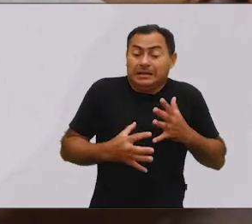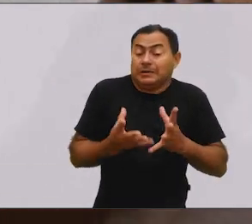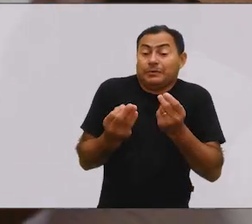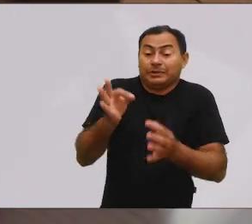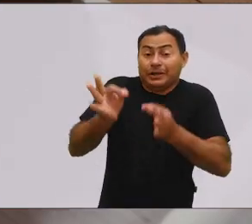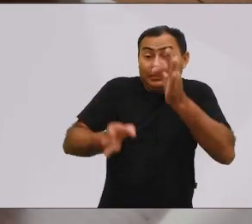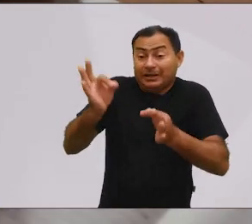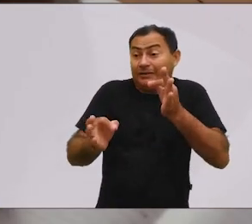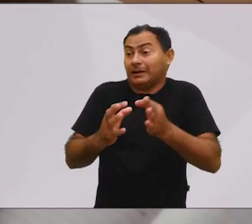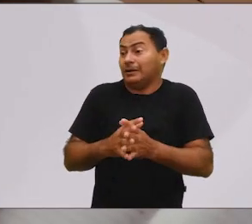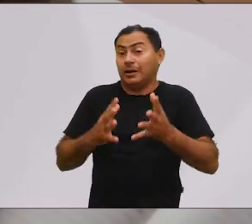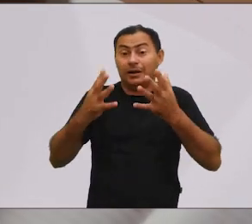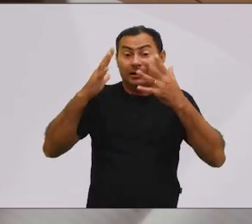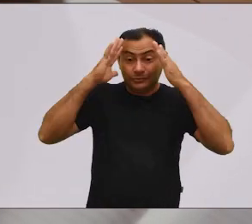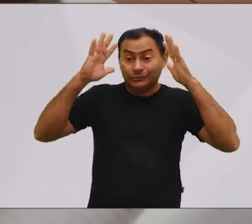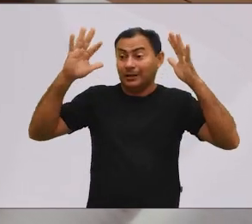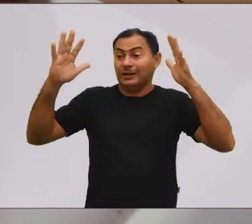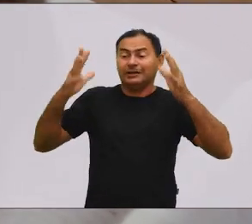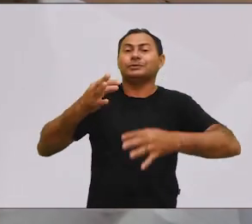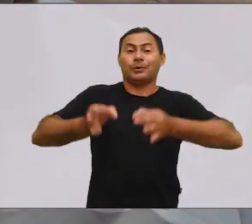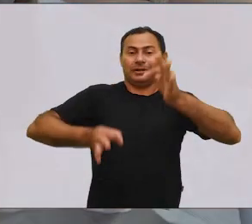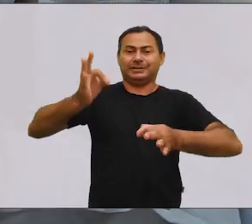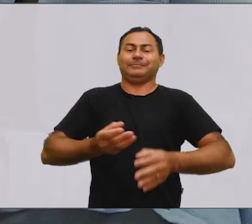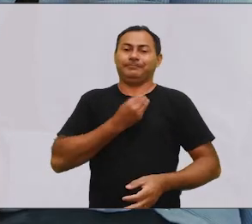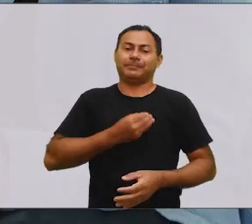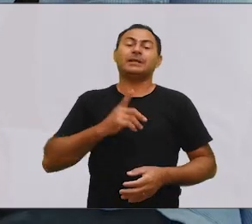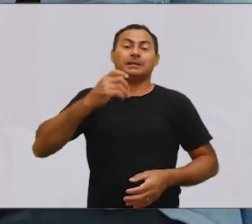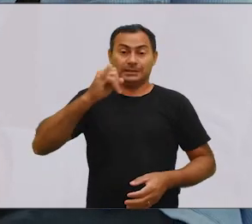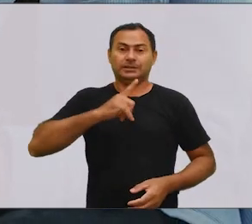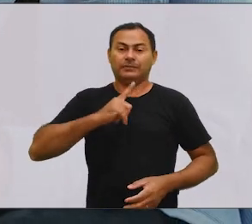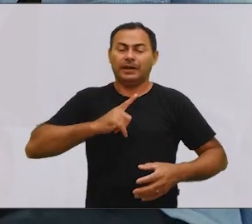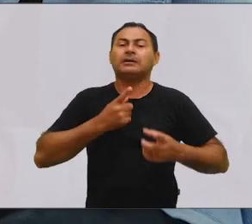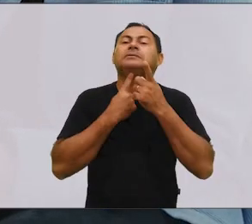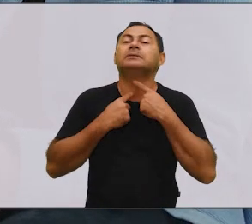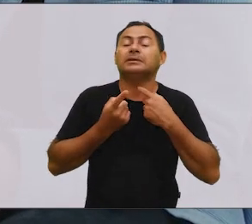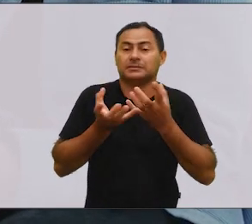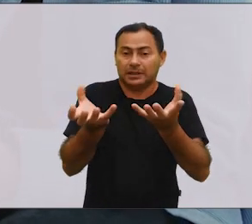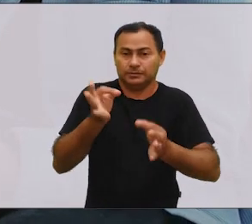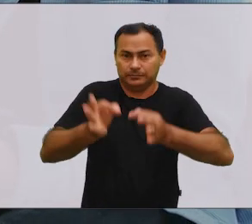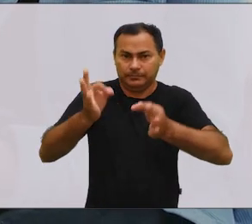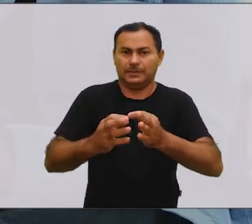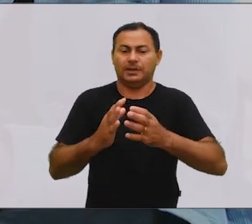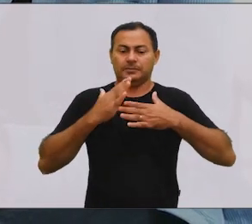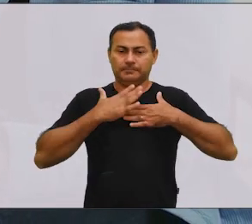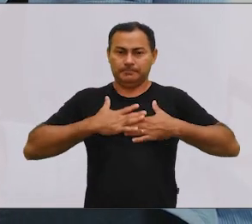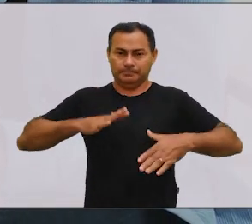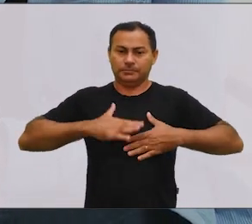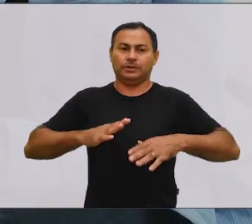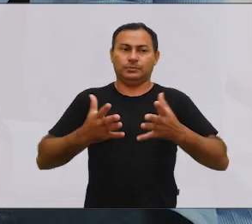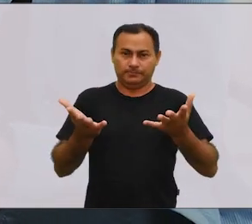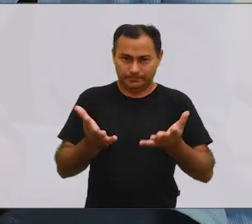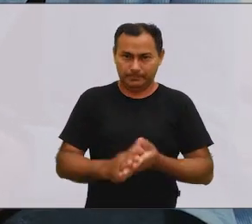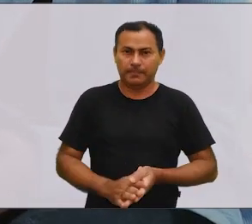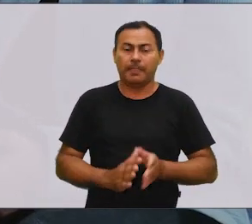tanta justiça. Vão ficar até a boca de tanta justiça. Se eles tiverem fome e sede de justiça, serão